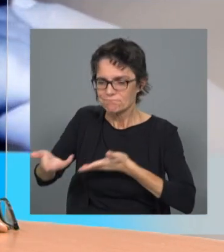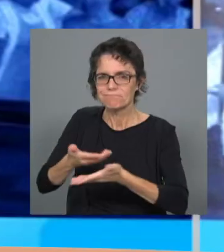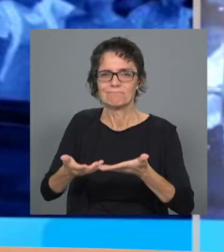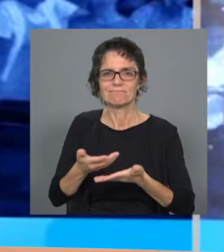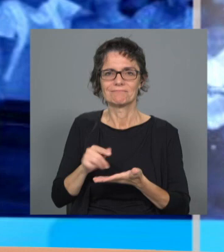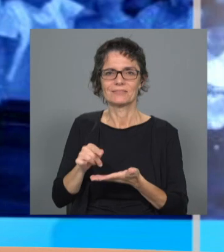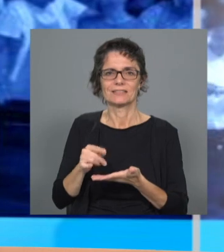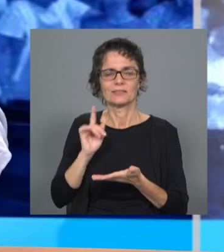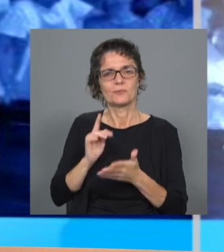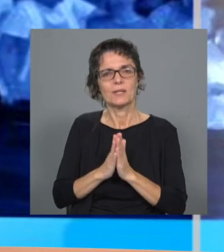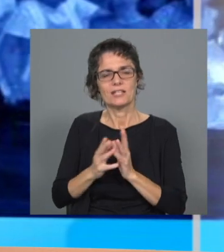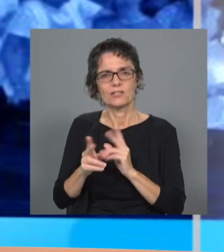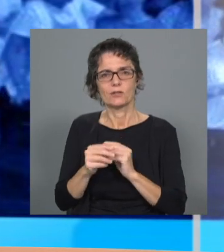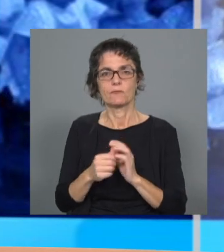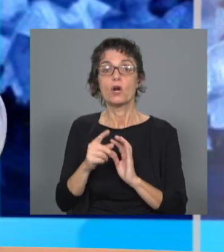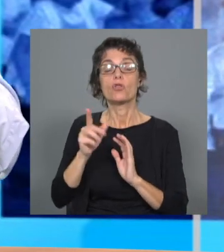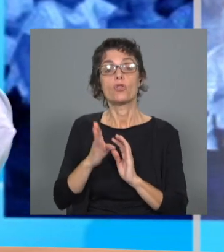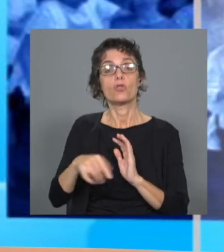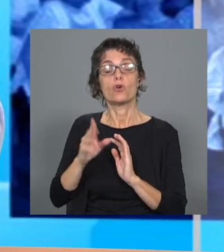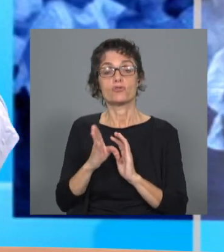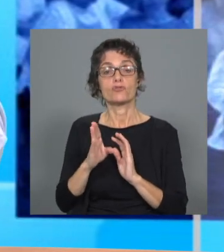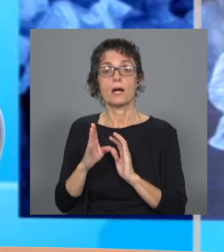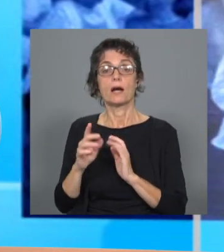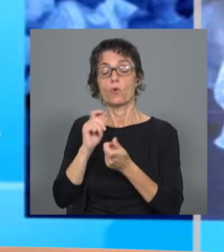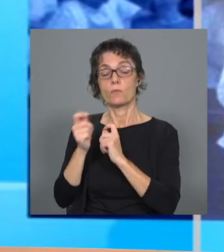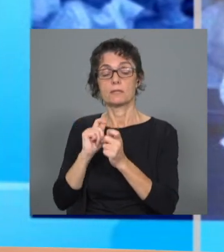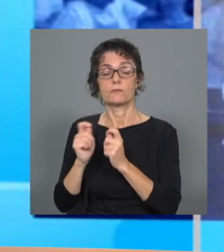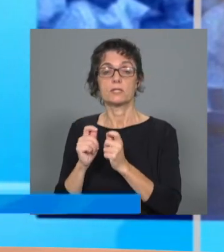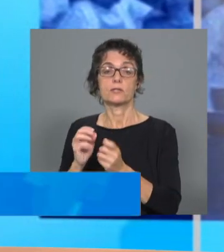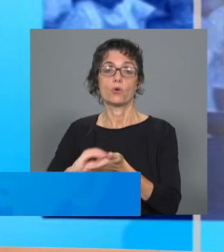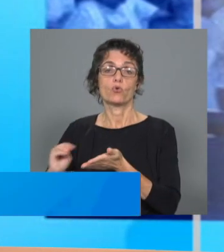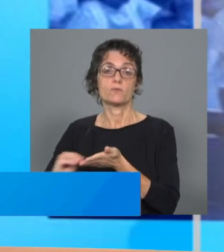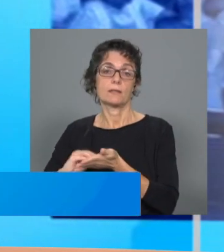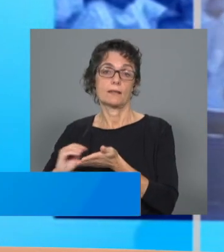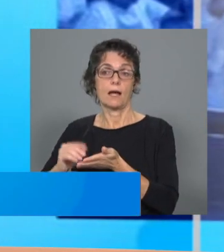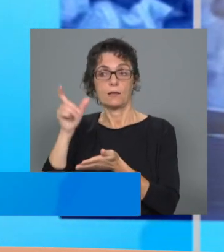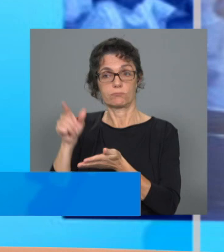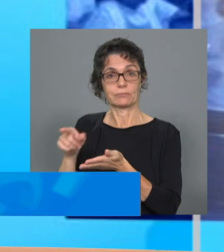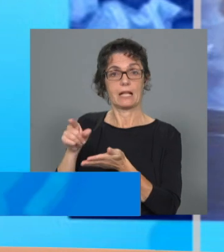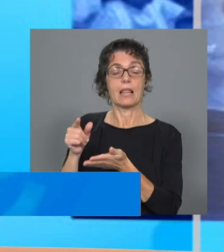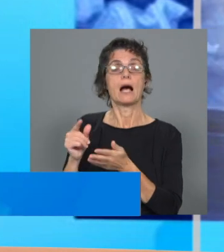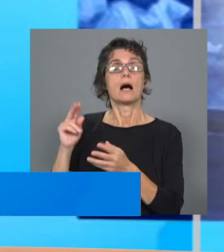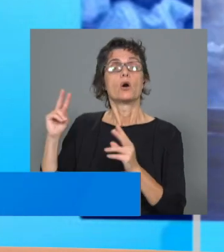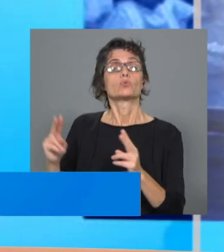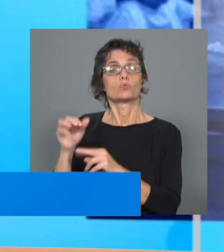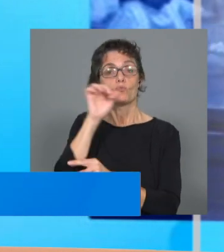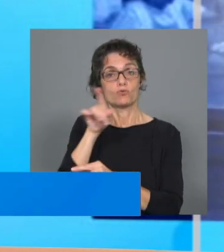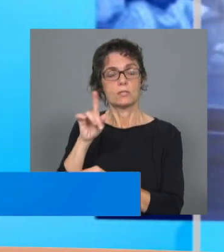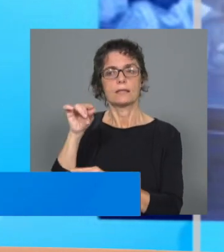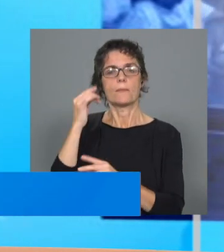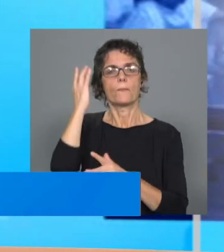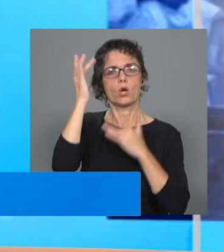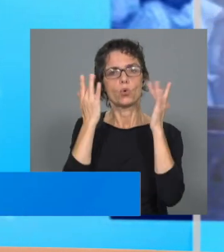entrevistas com os subsecretários do Sino, portanto, as duas personalidades que vão gerir basicamente o andamento dos trabalhos, com vários teólogos,